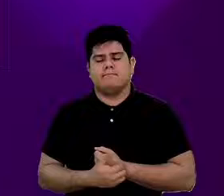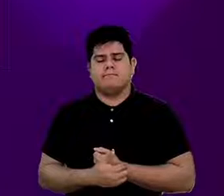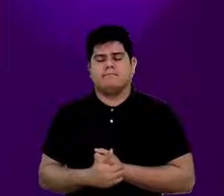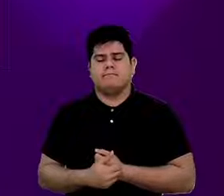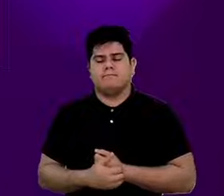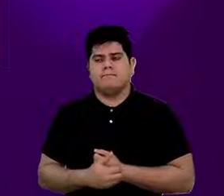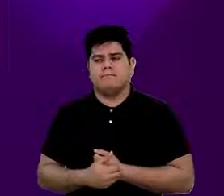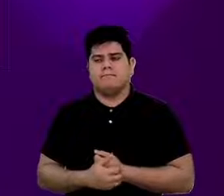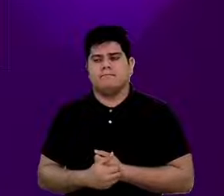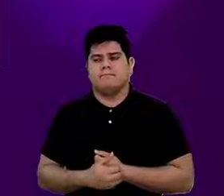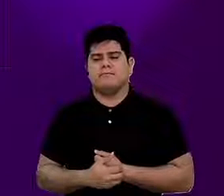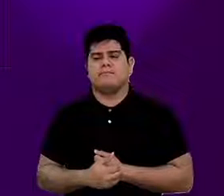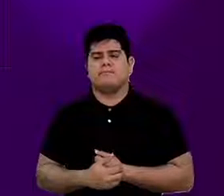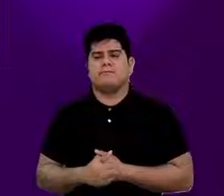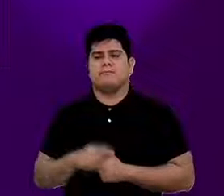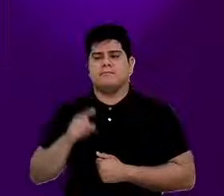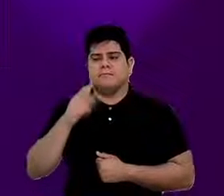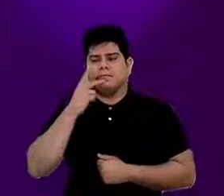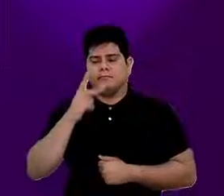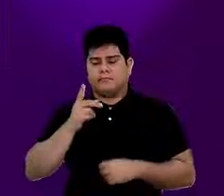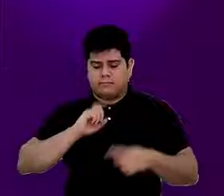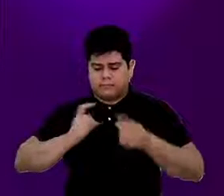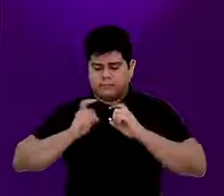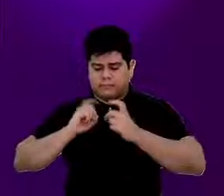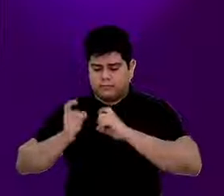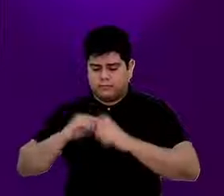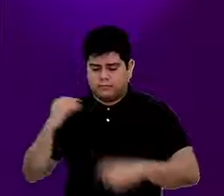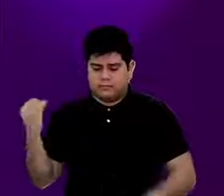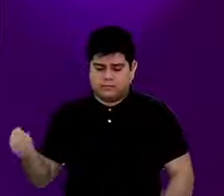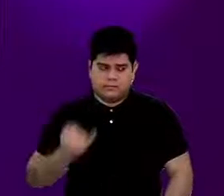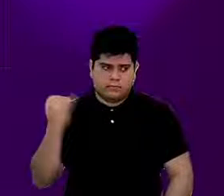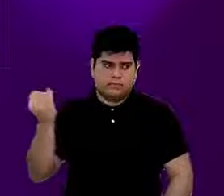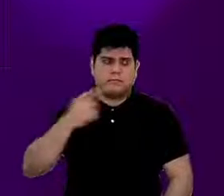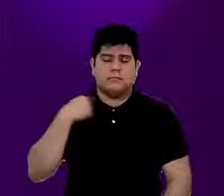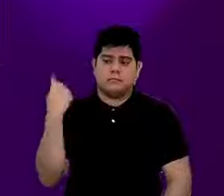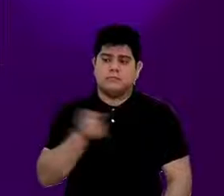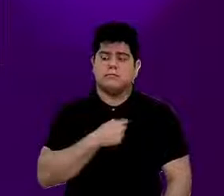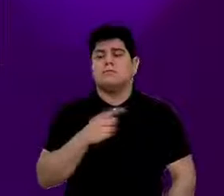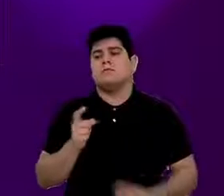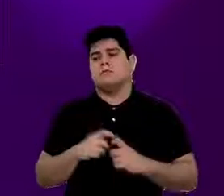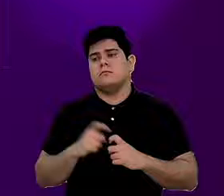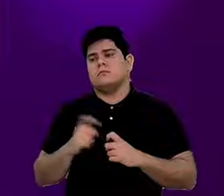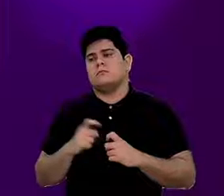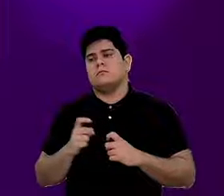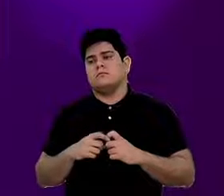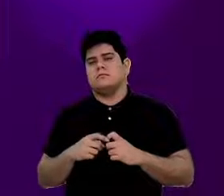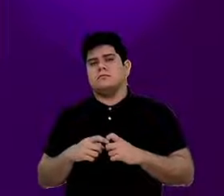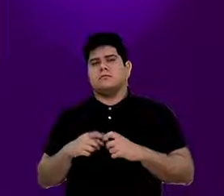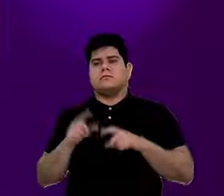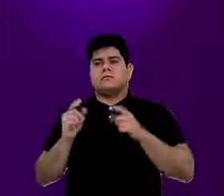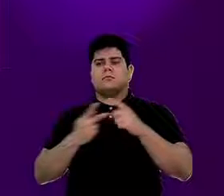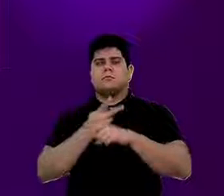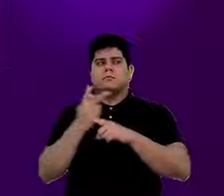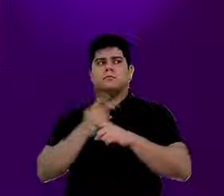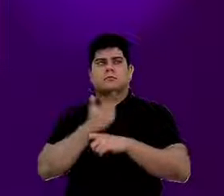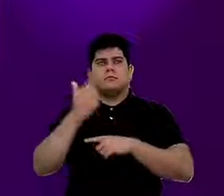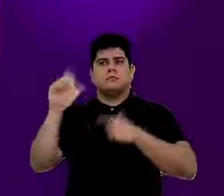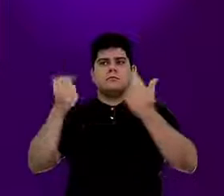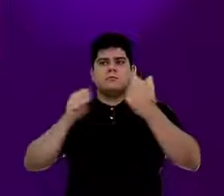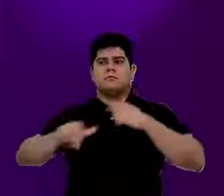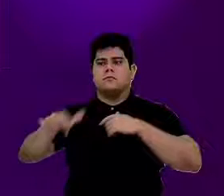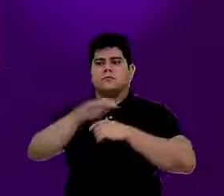ele ressaltava nas suas reuniões a importância que nós, médicos, procurássemos outras áreas,